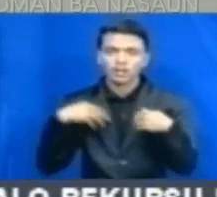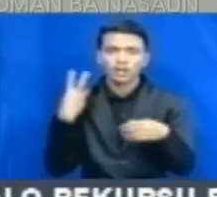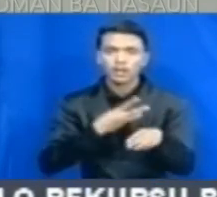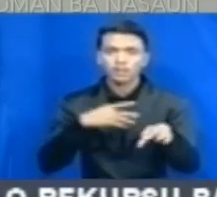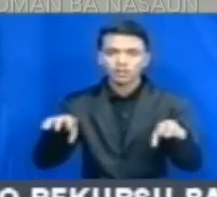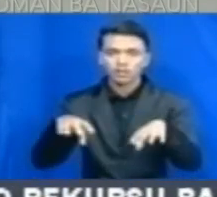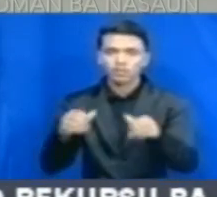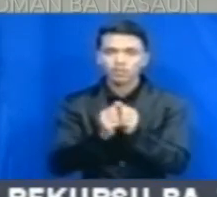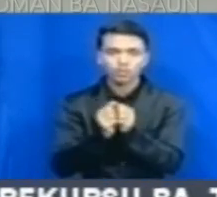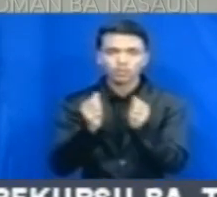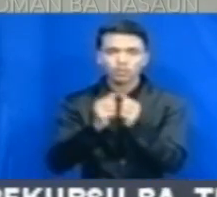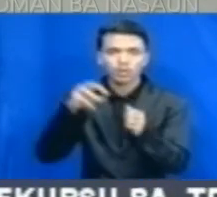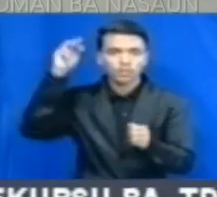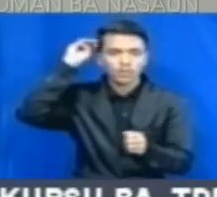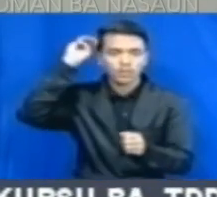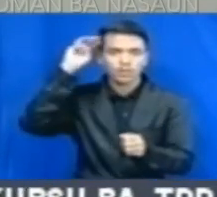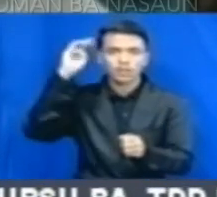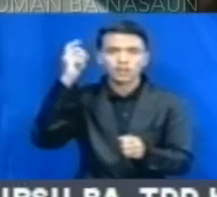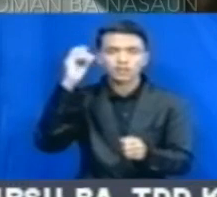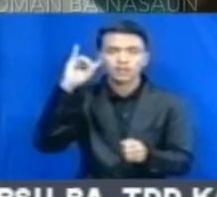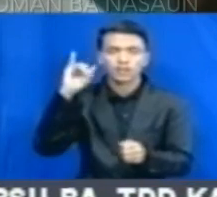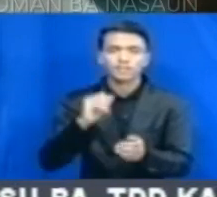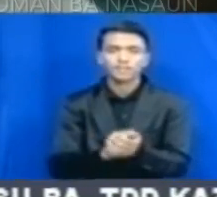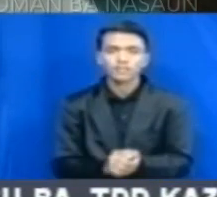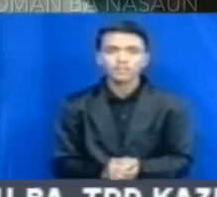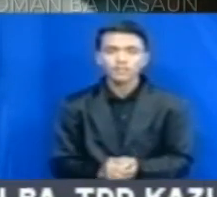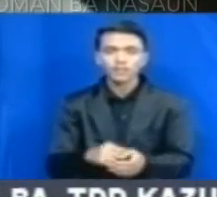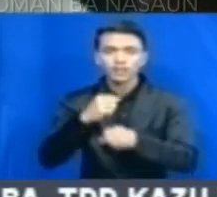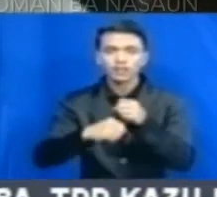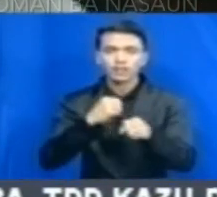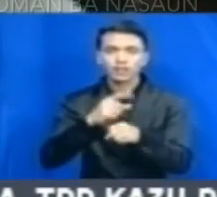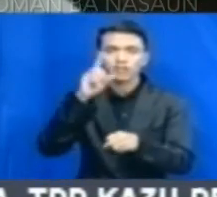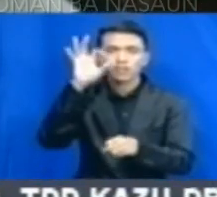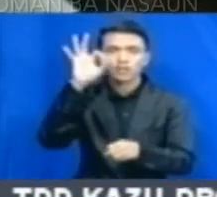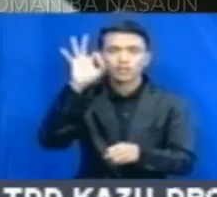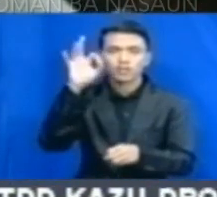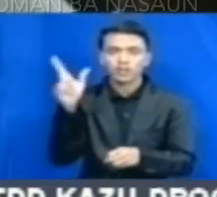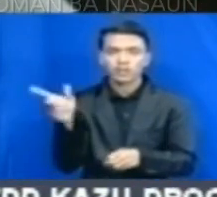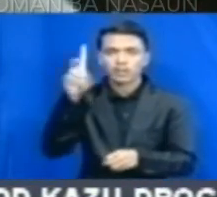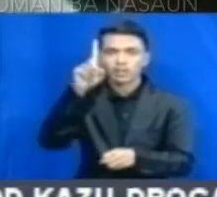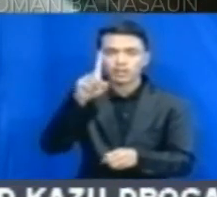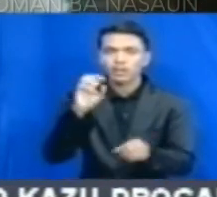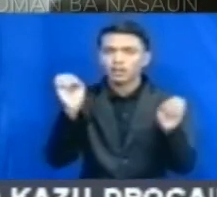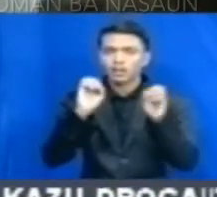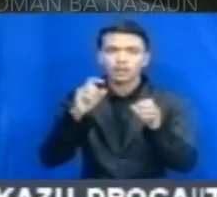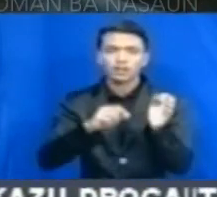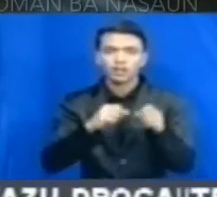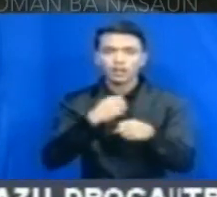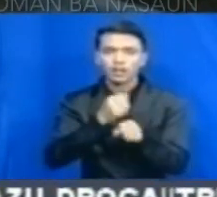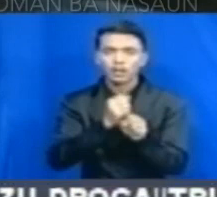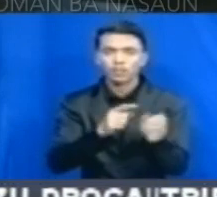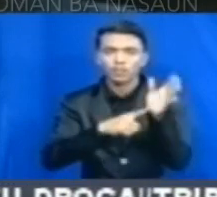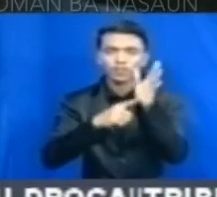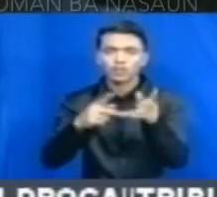ho ministeru, juli upat ni ku fokal poin sira. Entretanto, ia tineng rihun rua ronu resin ida, la konsege halo promosau ba